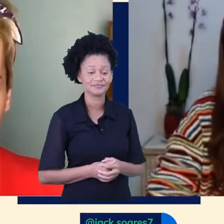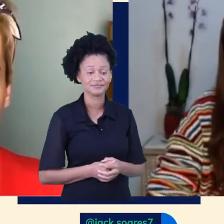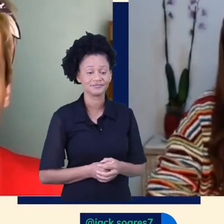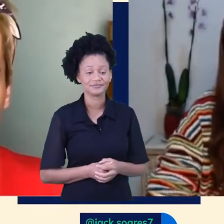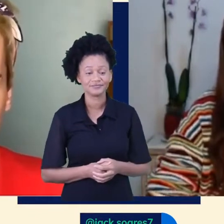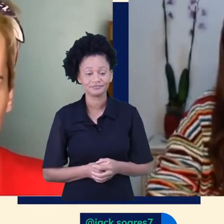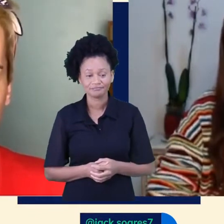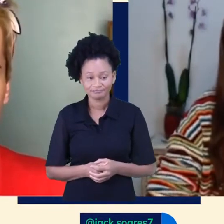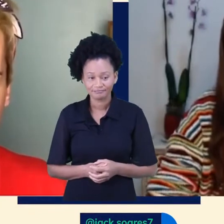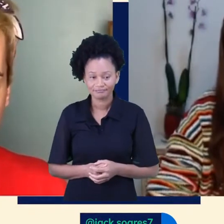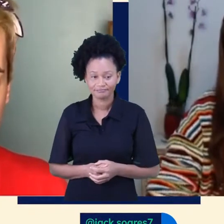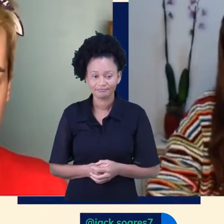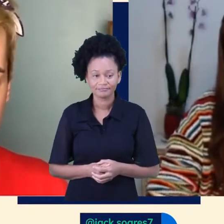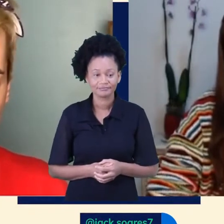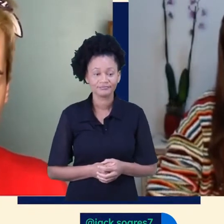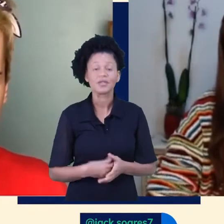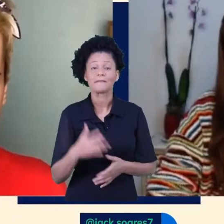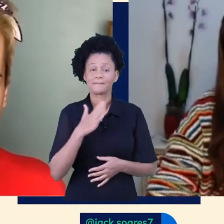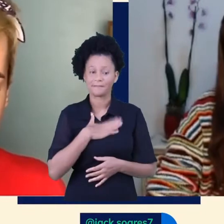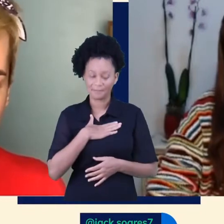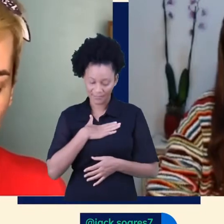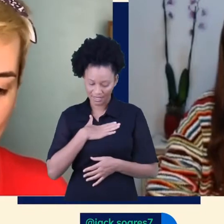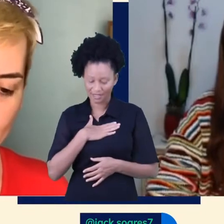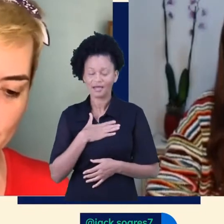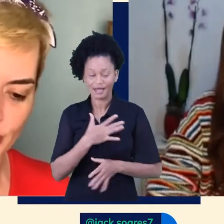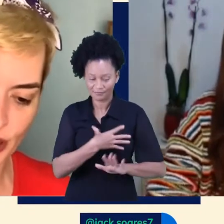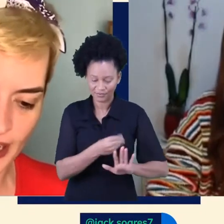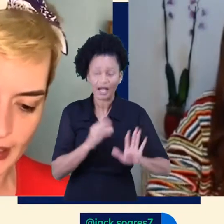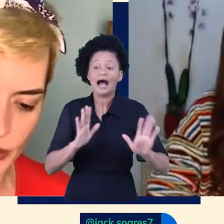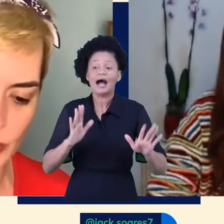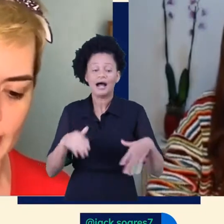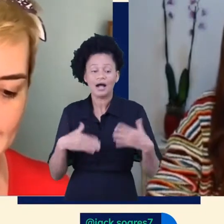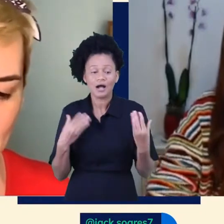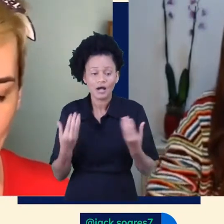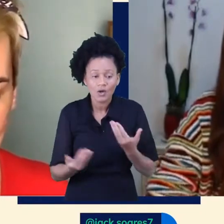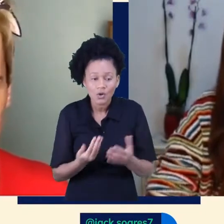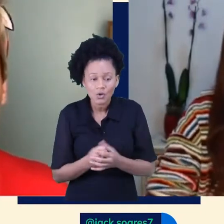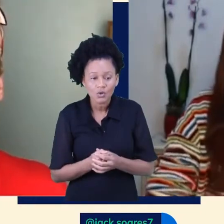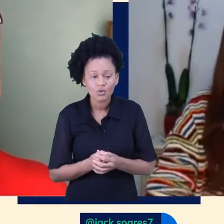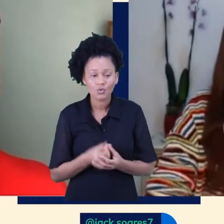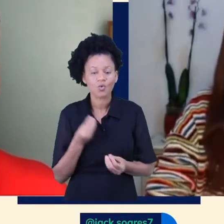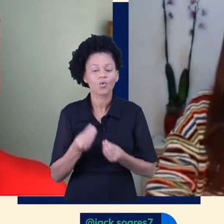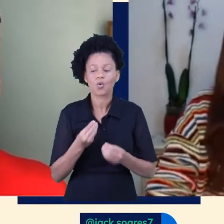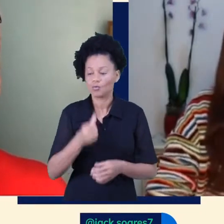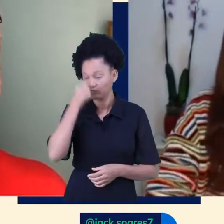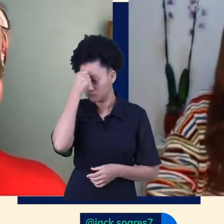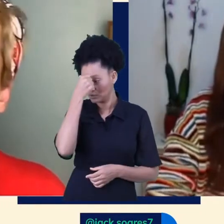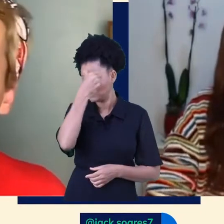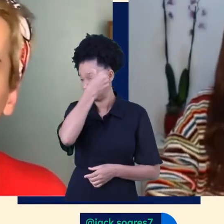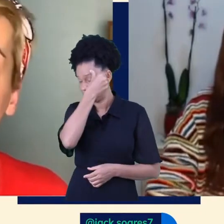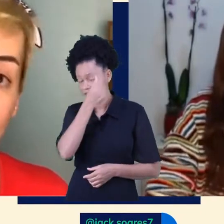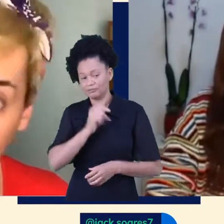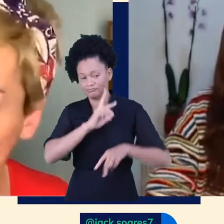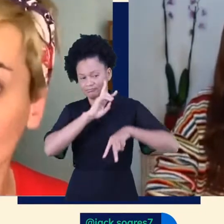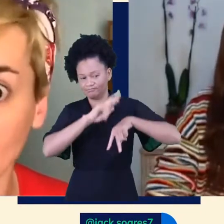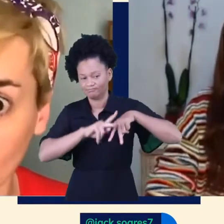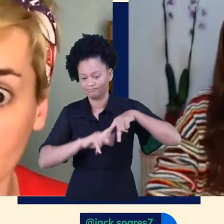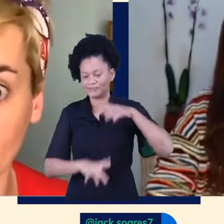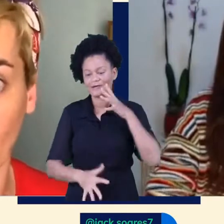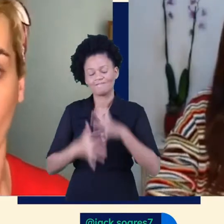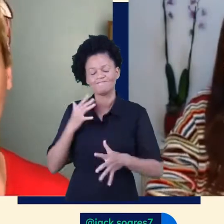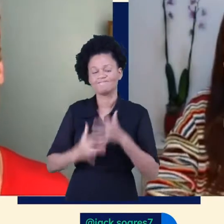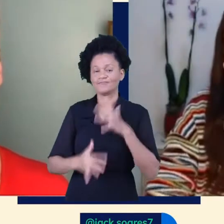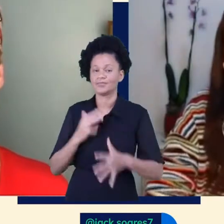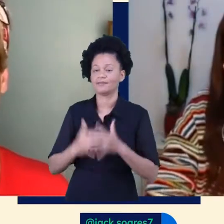Meu filho... como trabalhar a questão dos estereótipos de gênero que atrapalha as meninas? E eu diria que atrapalha